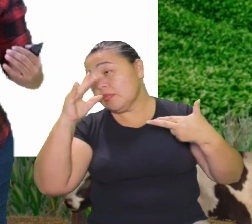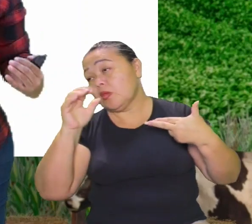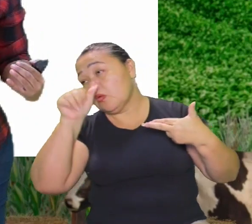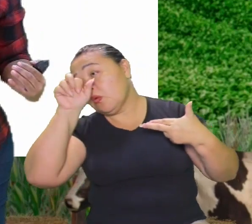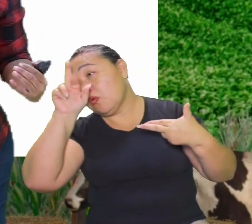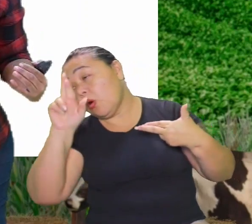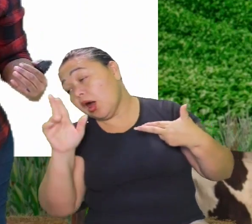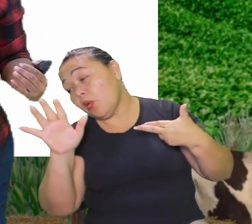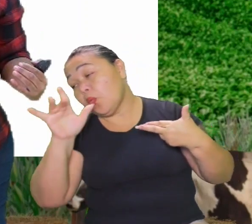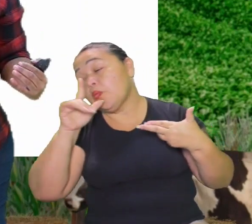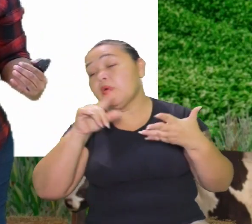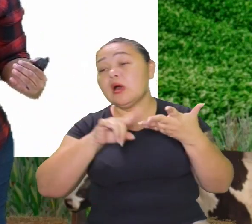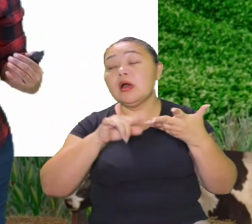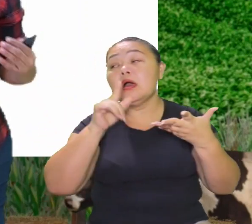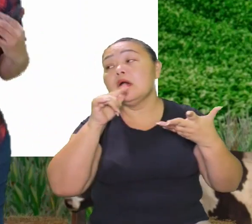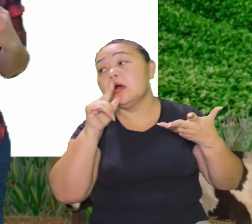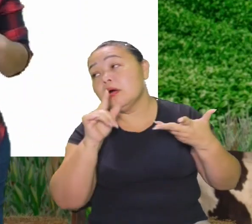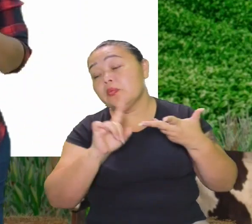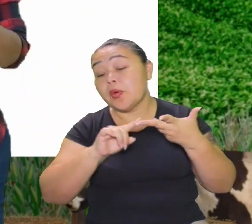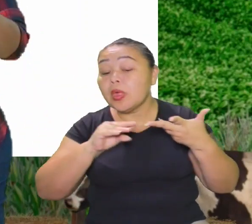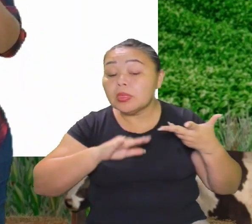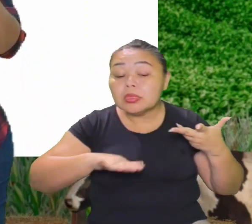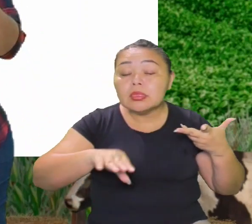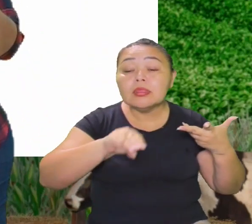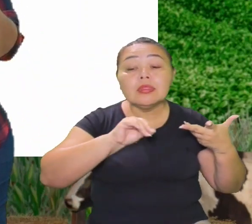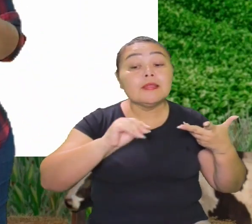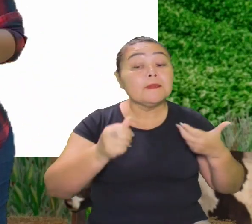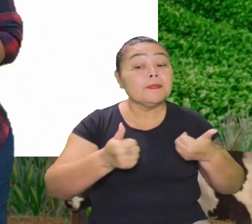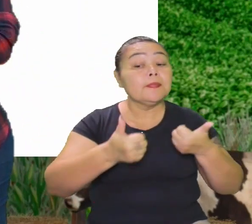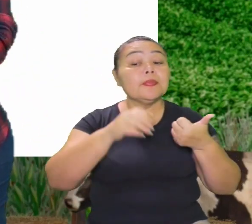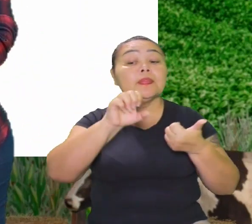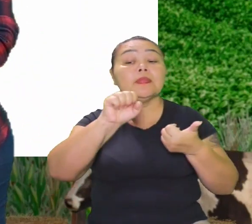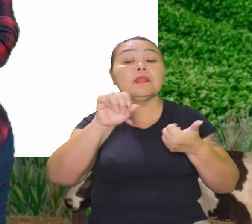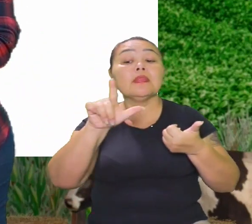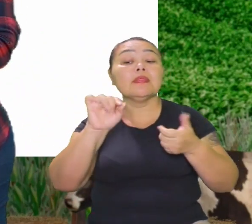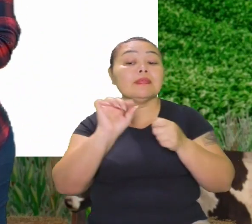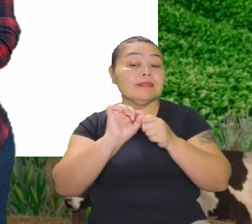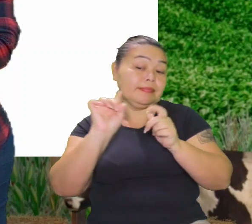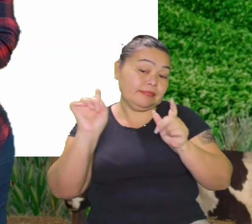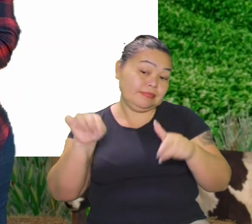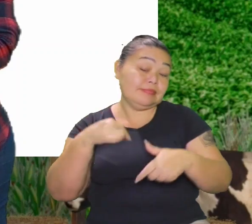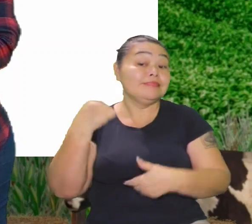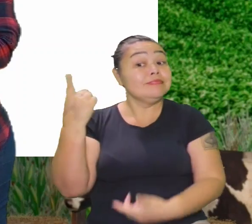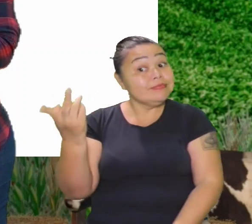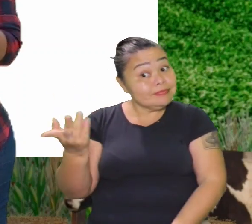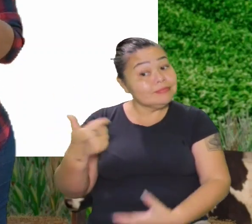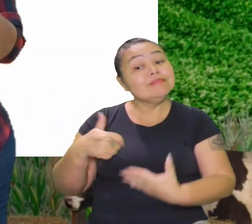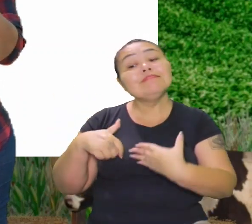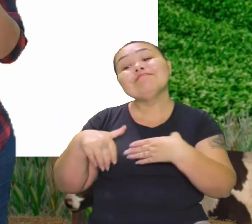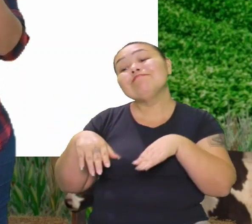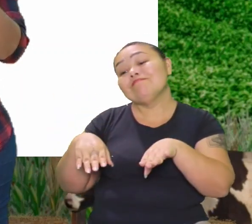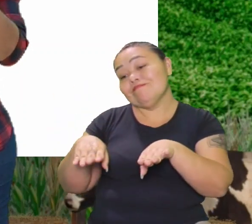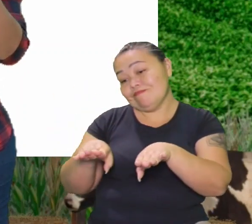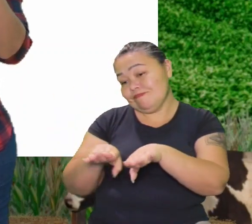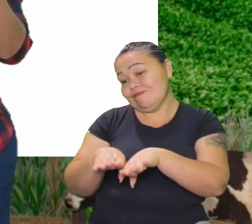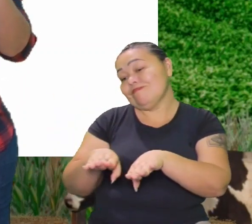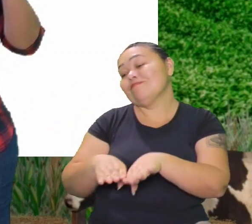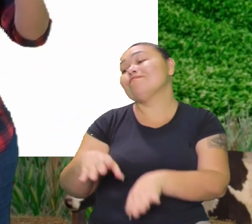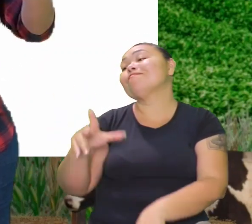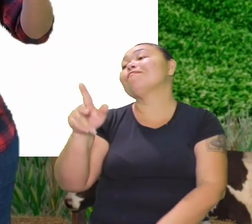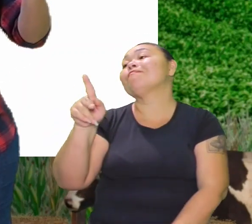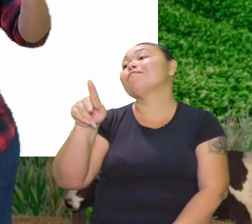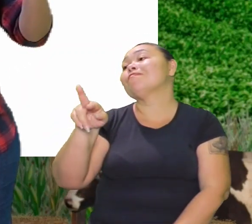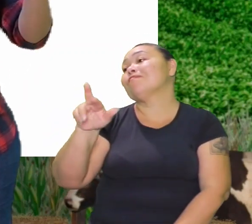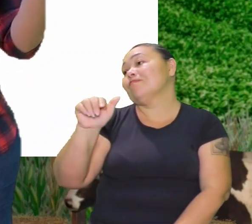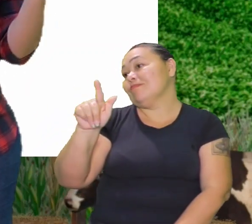questão hídrica e qualidade do solo, e também a essas pragas. Ou